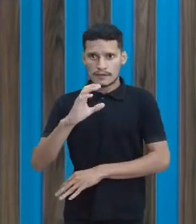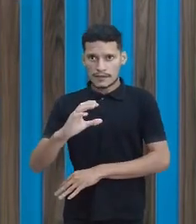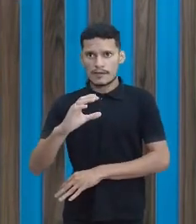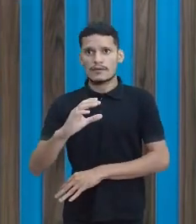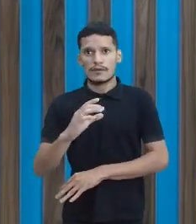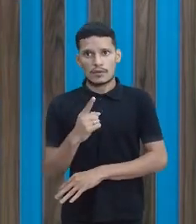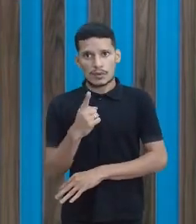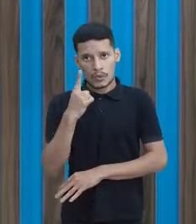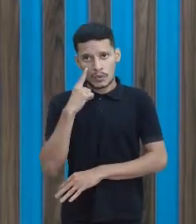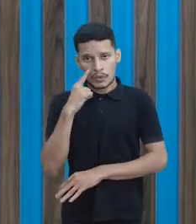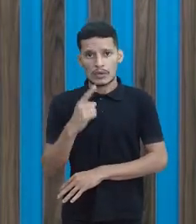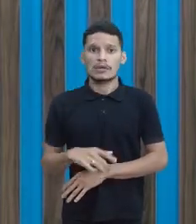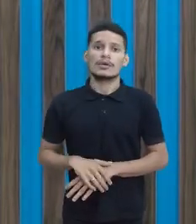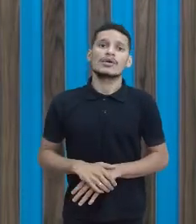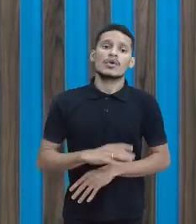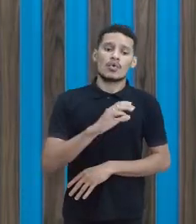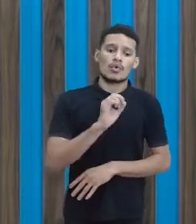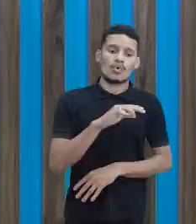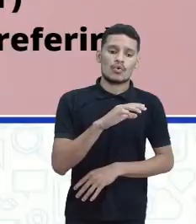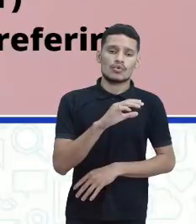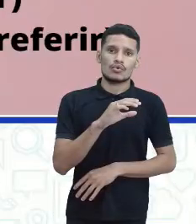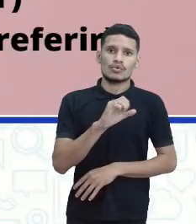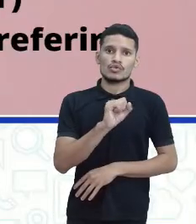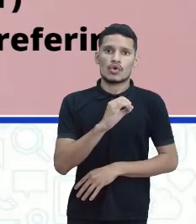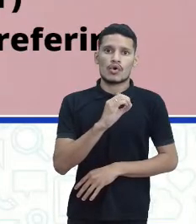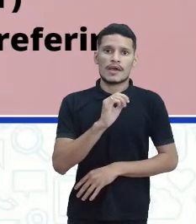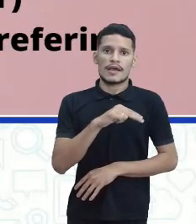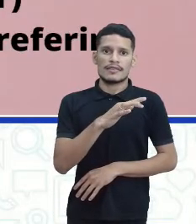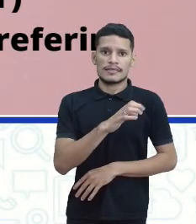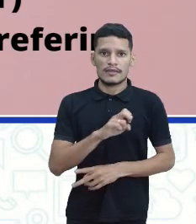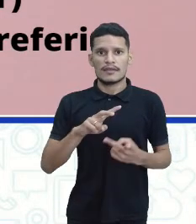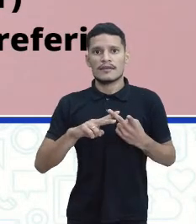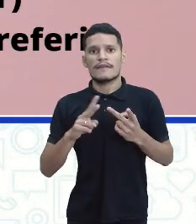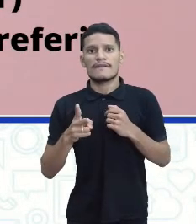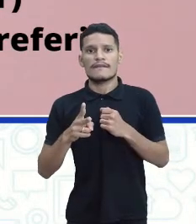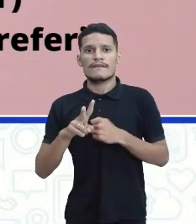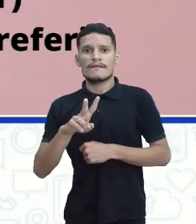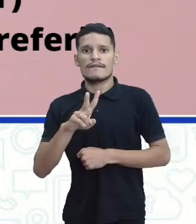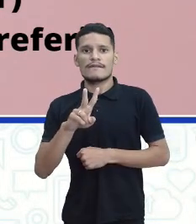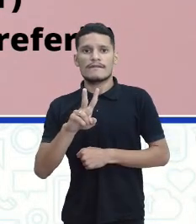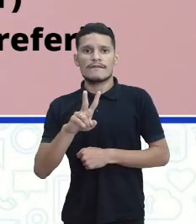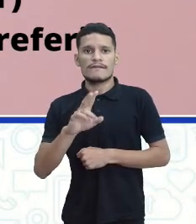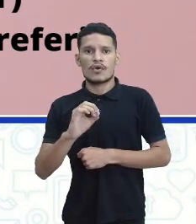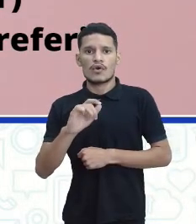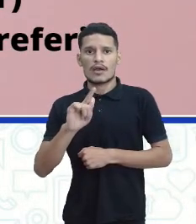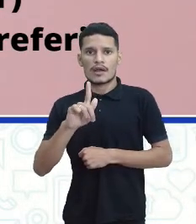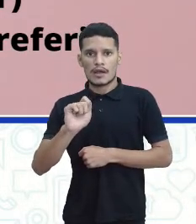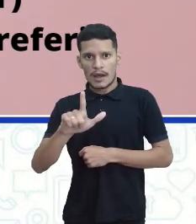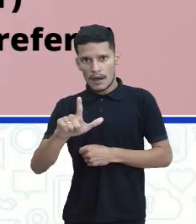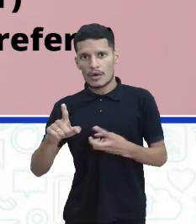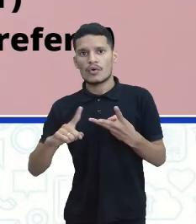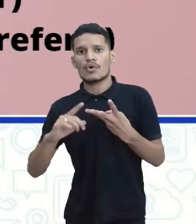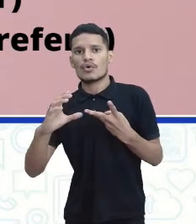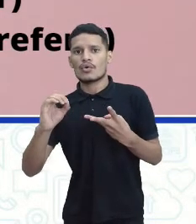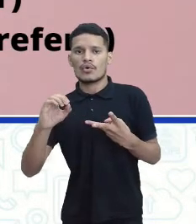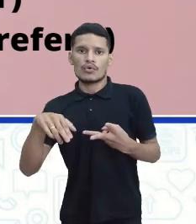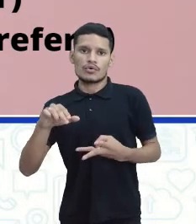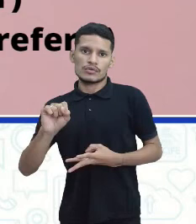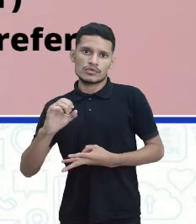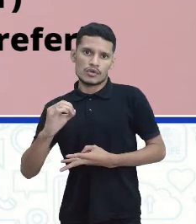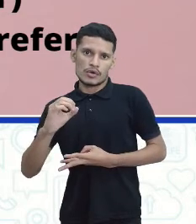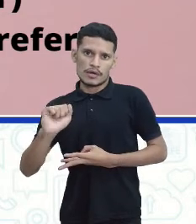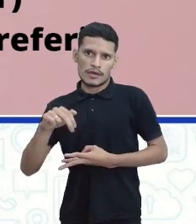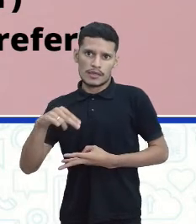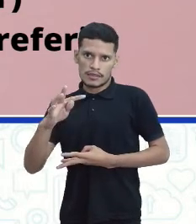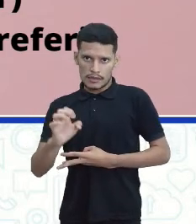dizer, né? Consoante, vogal, consoante. Nesses casos, que são palavras que a gente diz de uma vez só, ó,